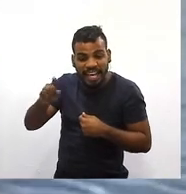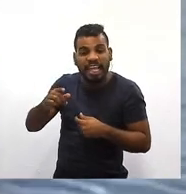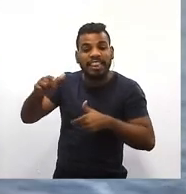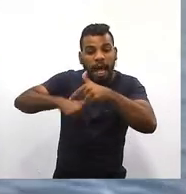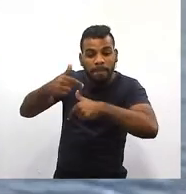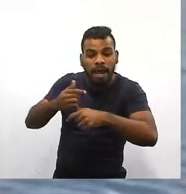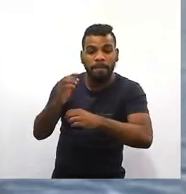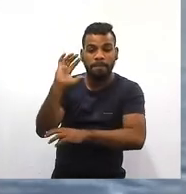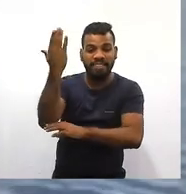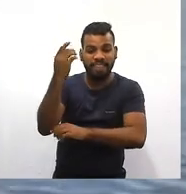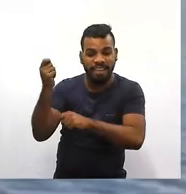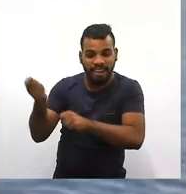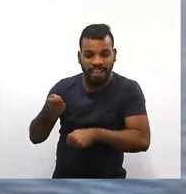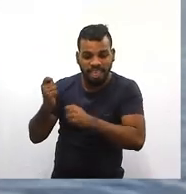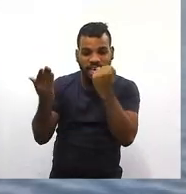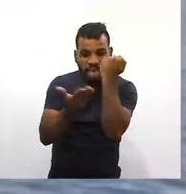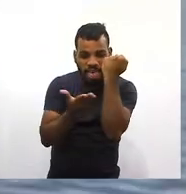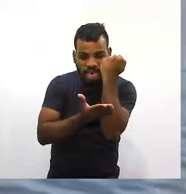carpinteiro,